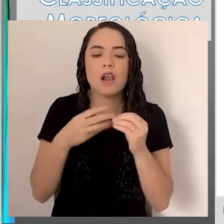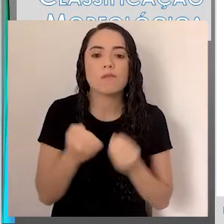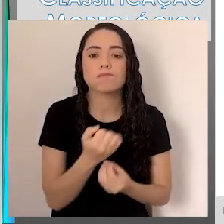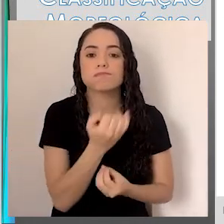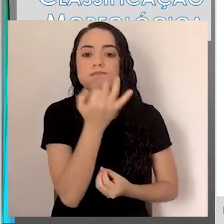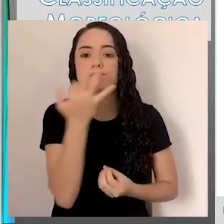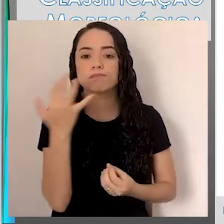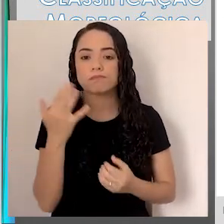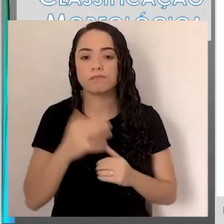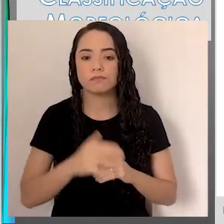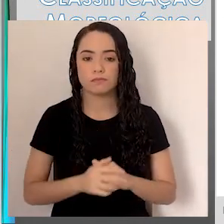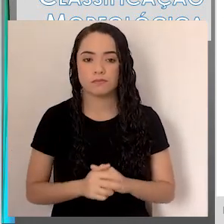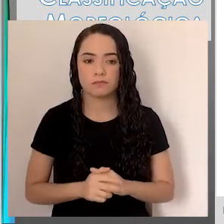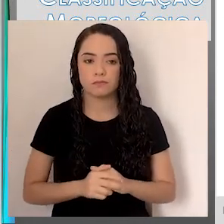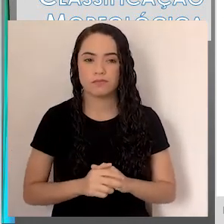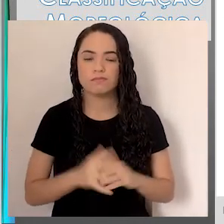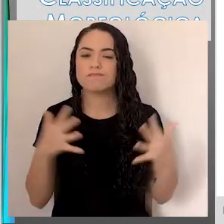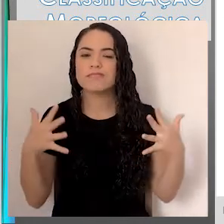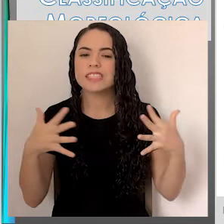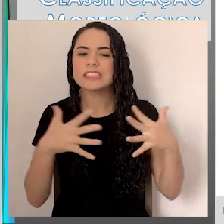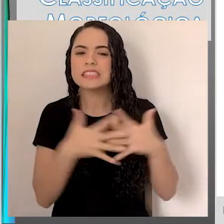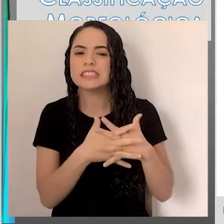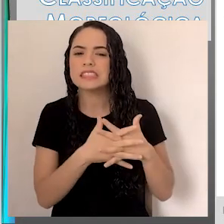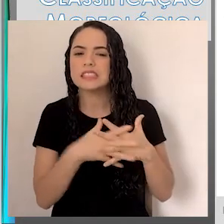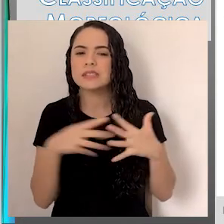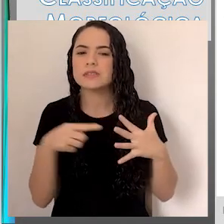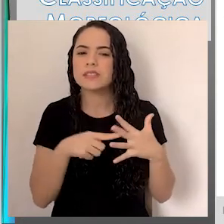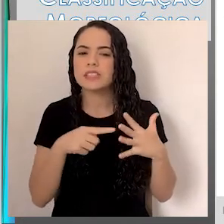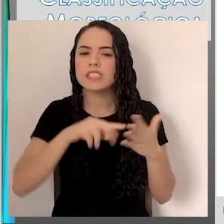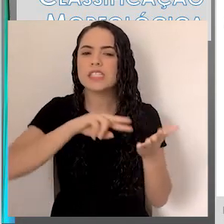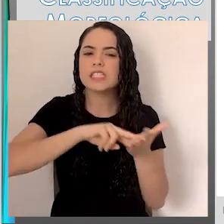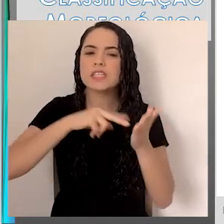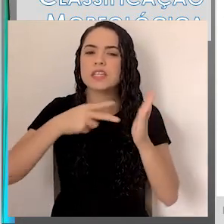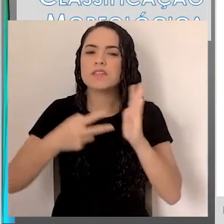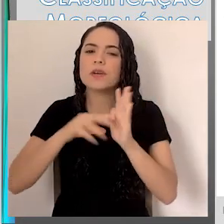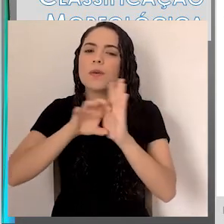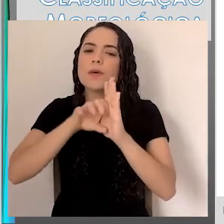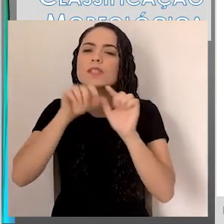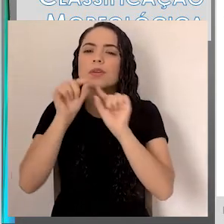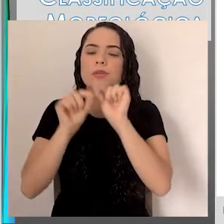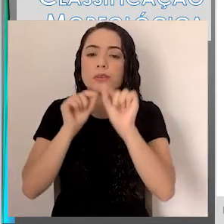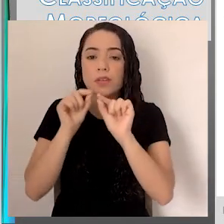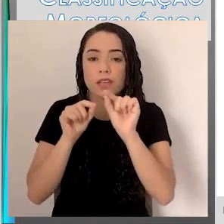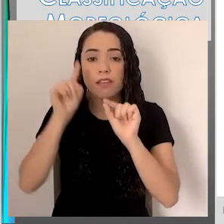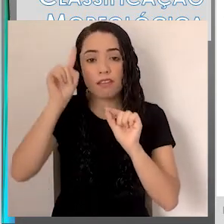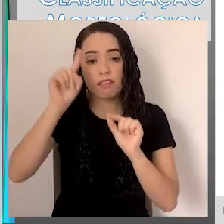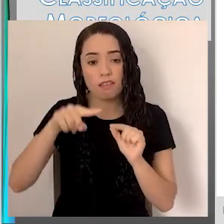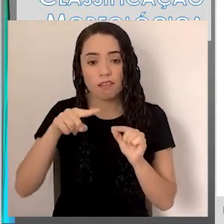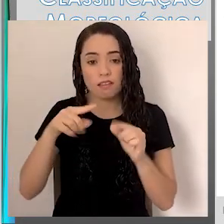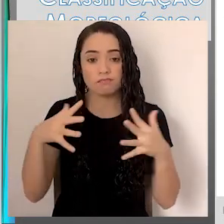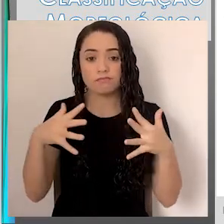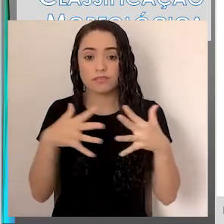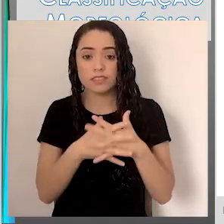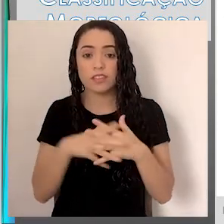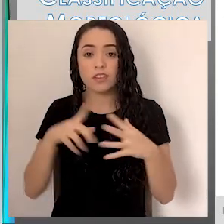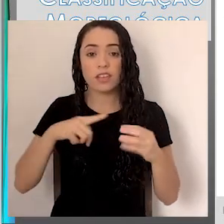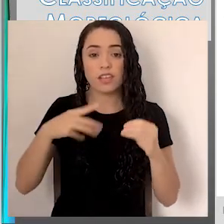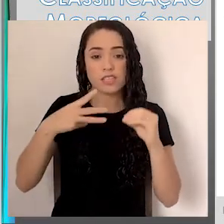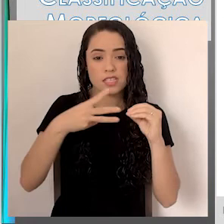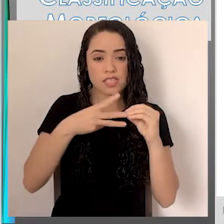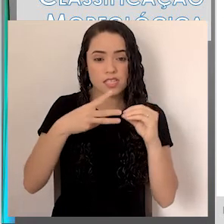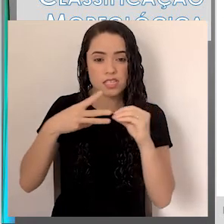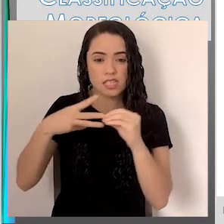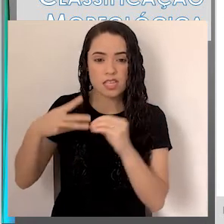o formam. Seguindo-se a definição de tecido, nós temos que ele é determinado pelo acúmulo